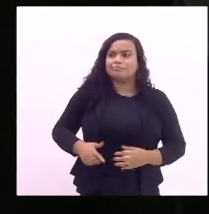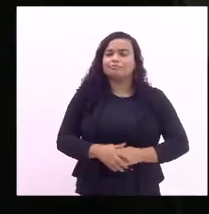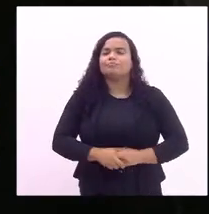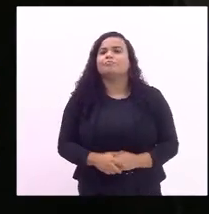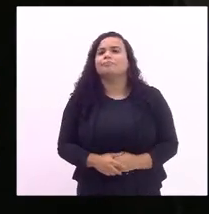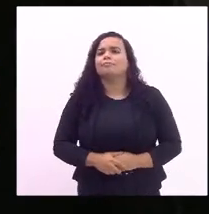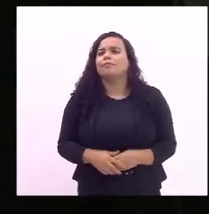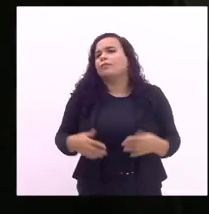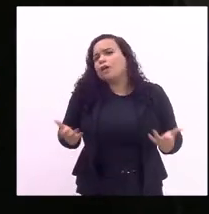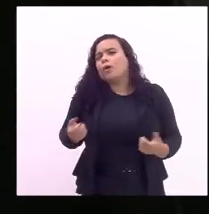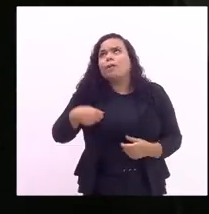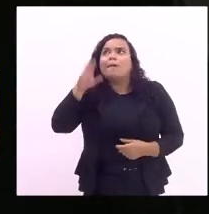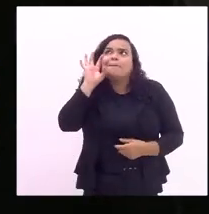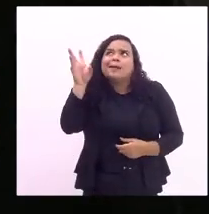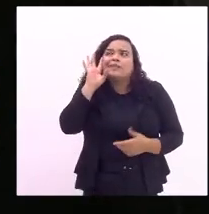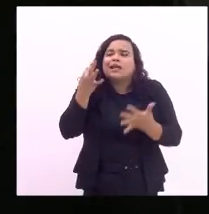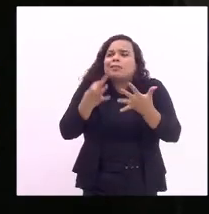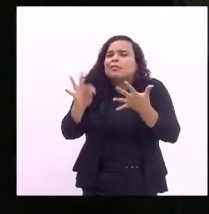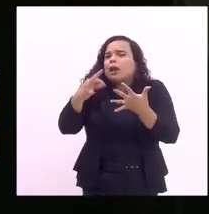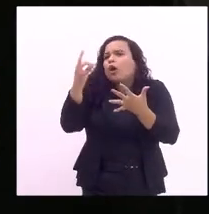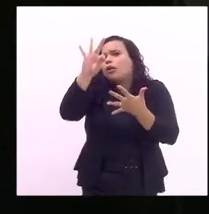Em tese, presidenta,